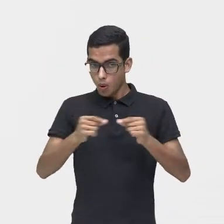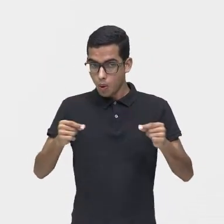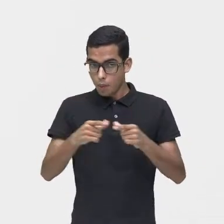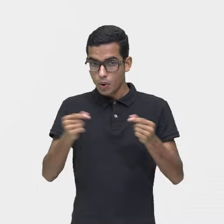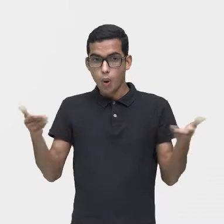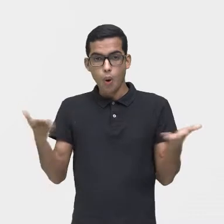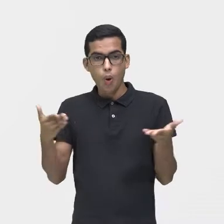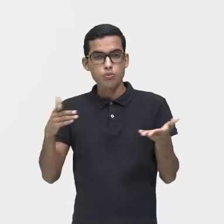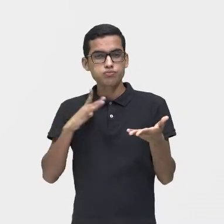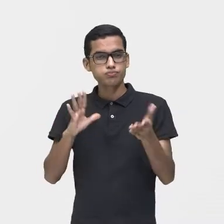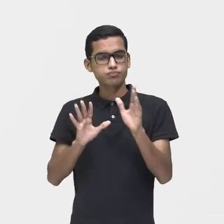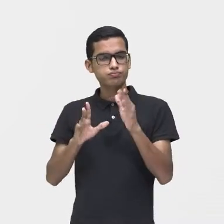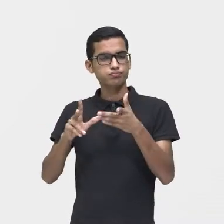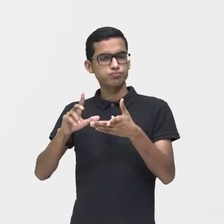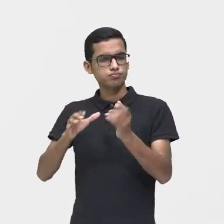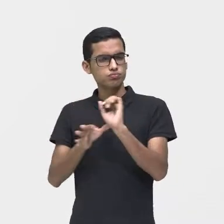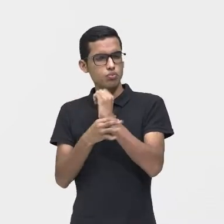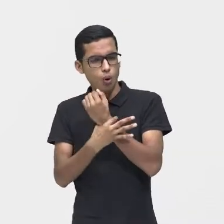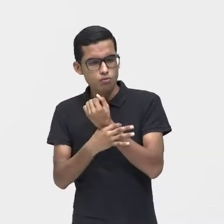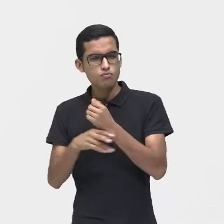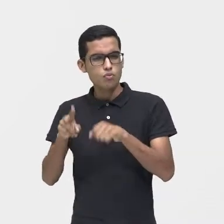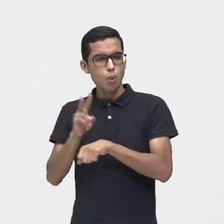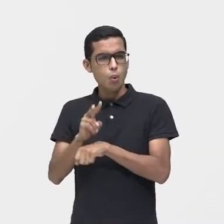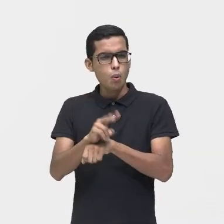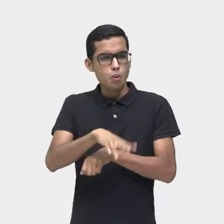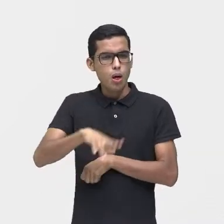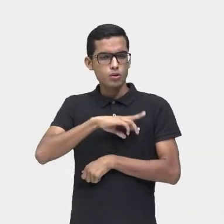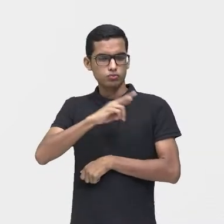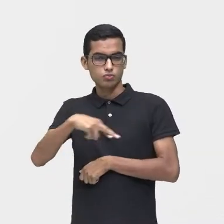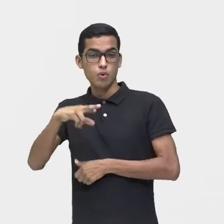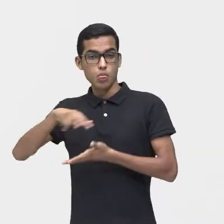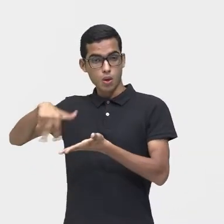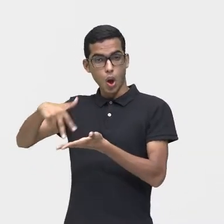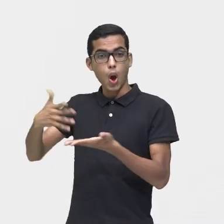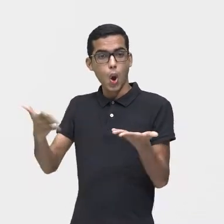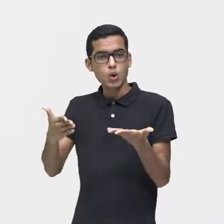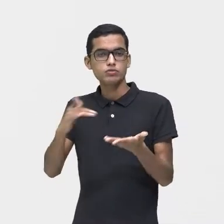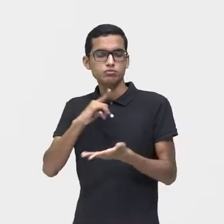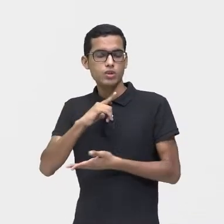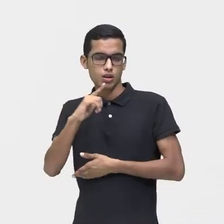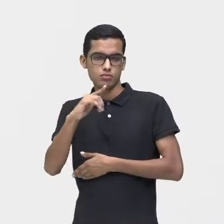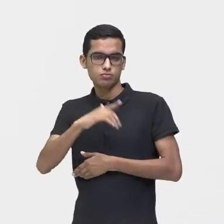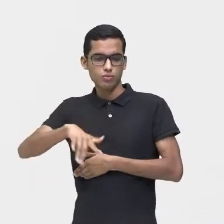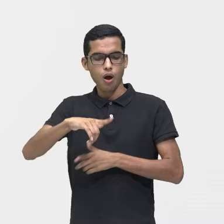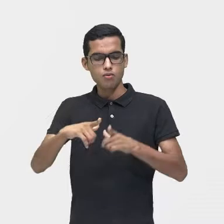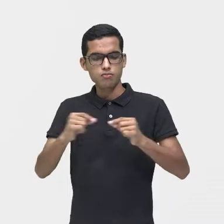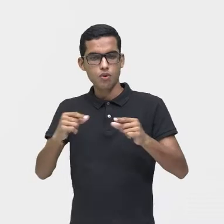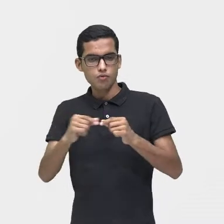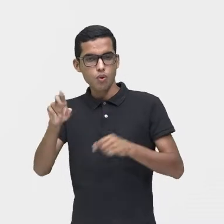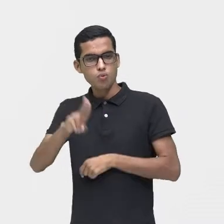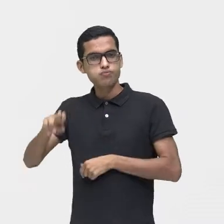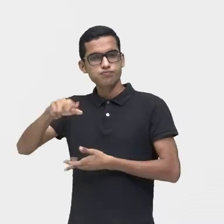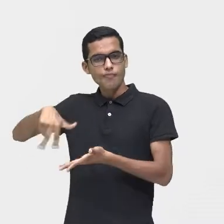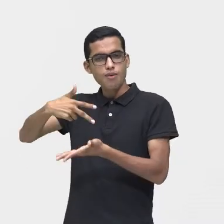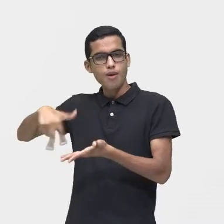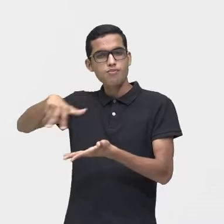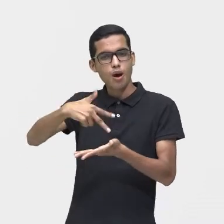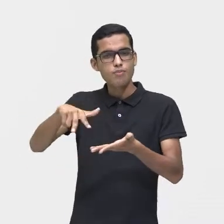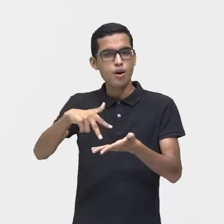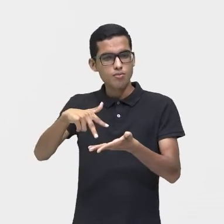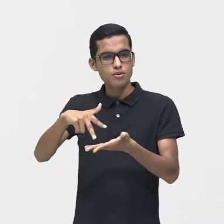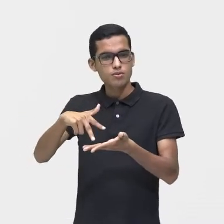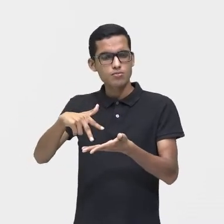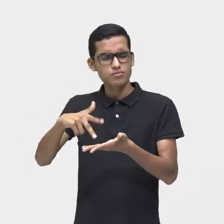templos primitivos. Então, começou-se, né, com esse caráter religioso e depois, com o passar do tempo, elas